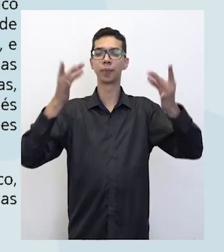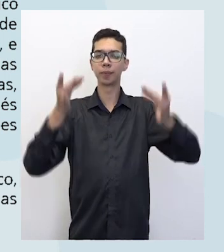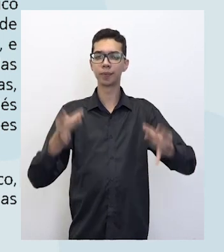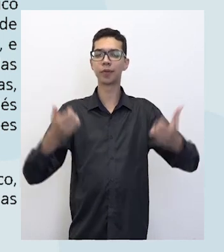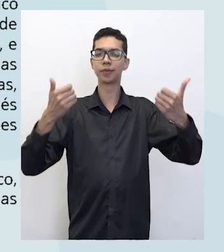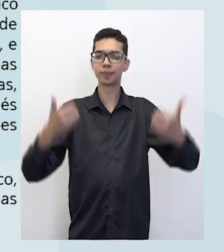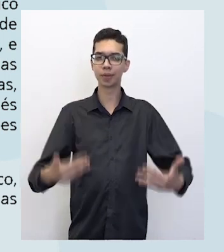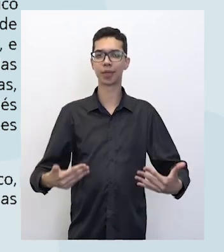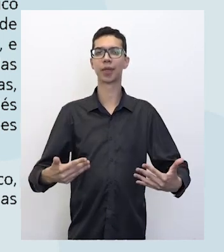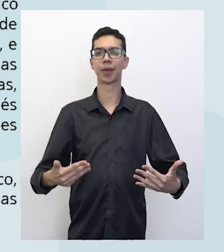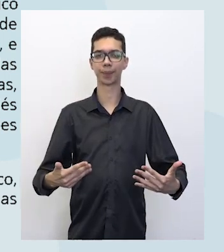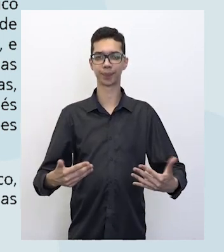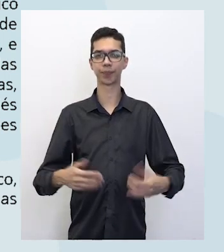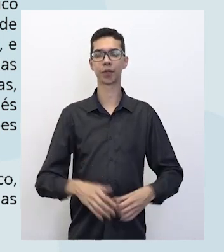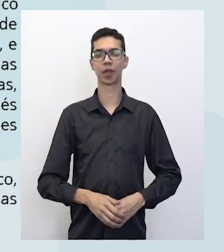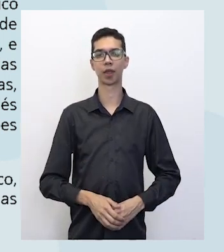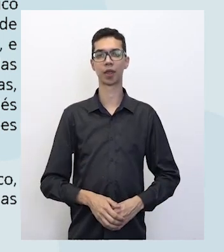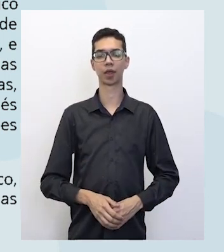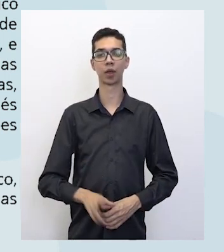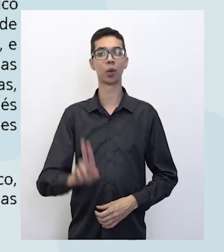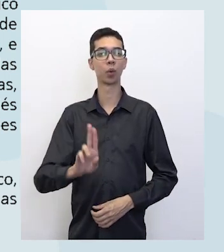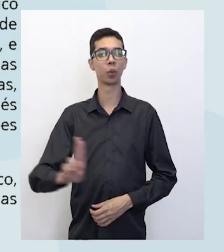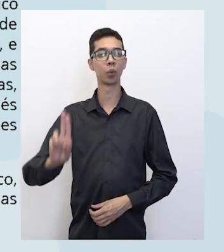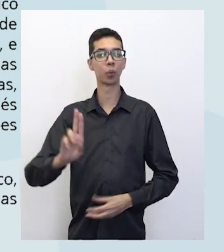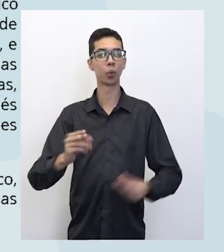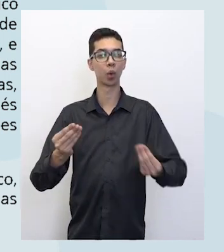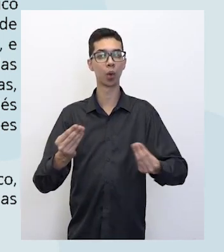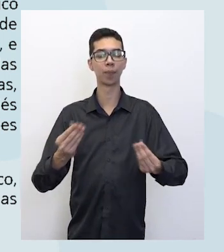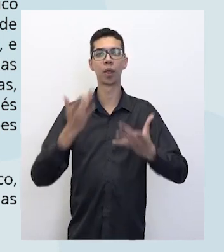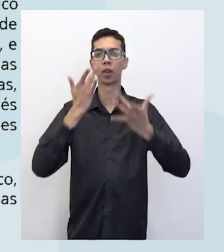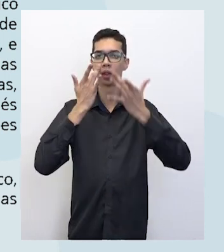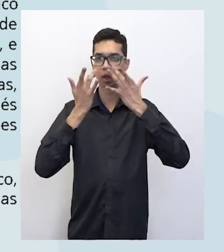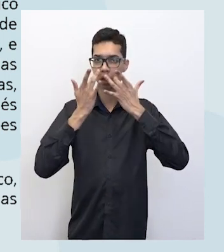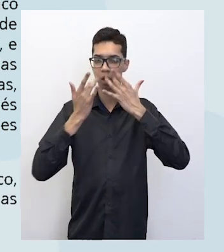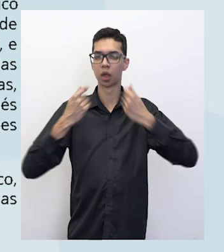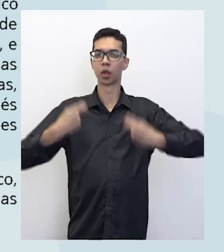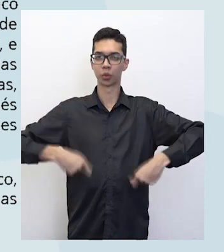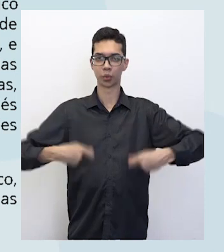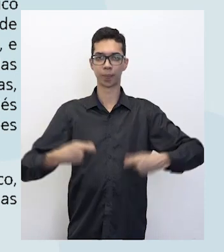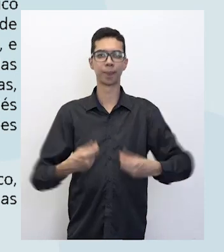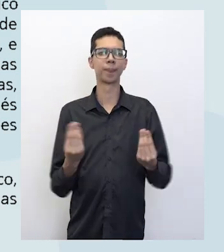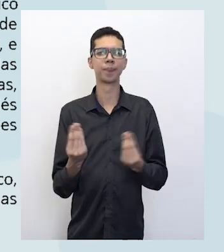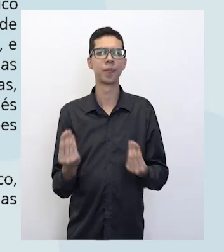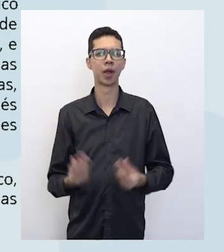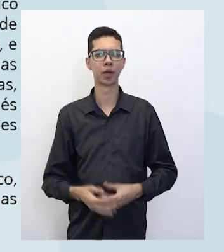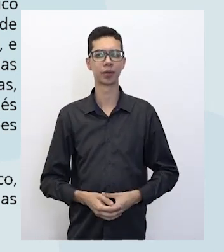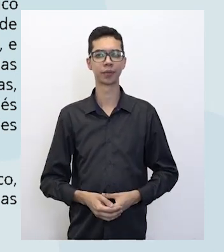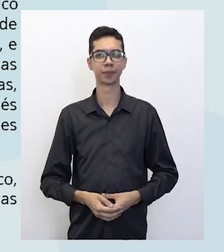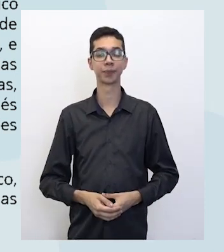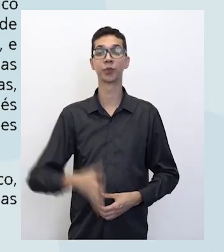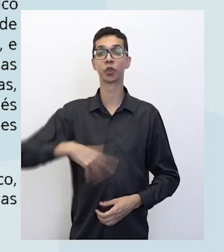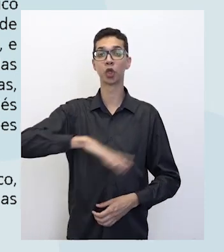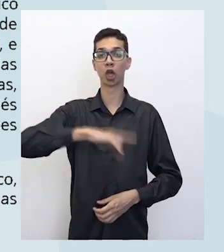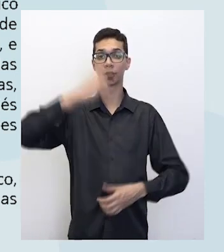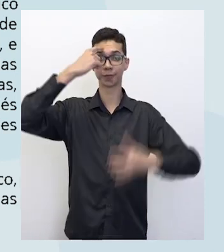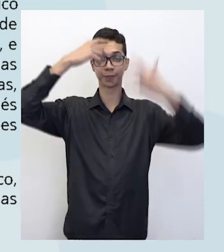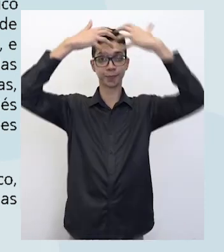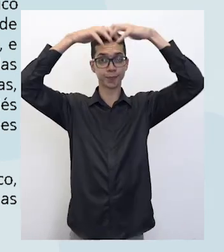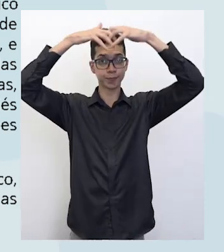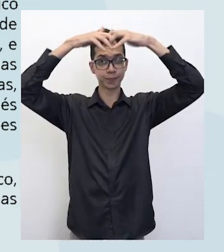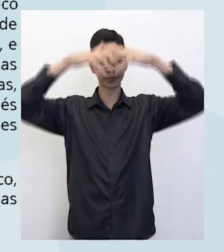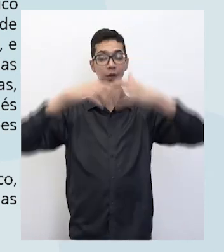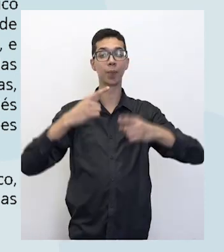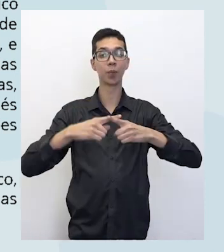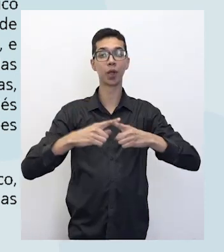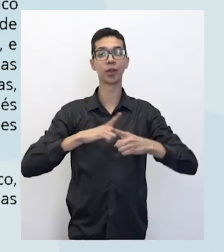politizada, essa questão de utilizar o teatro para fazer com que nós reflitamos sobre conflitos